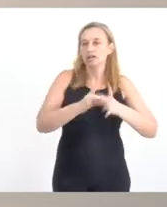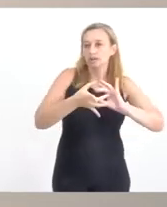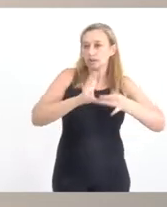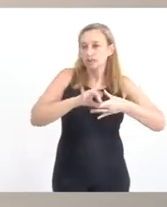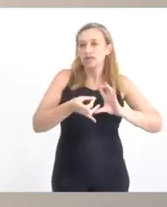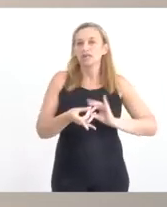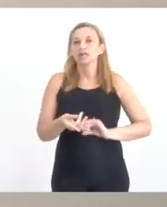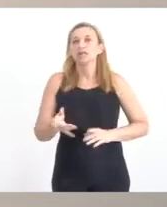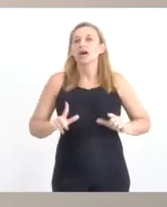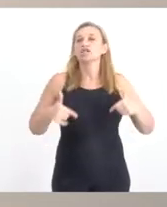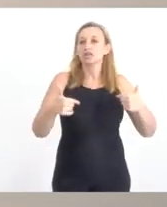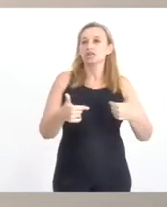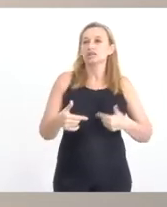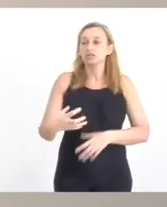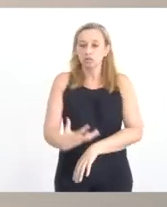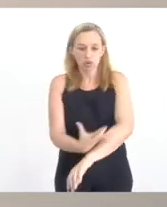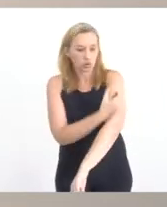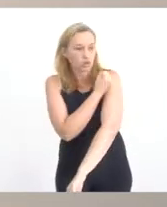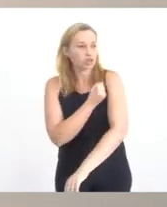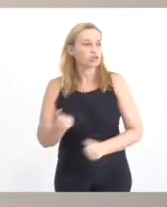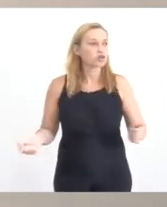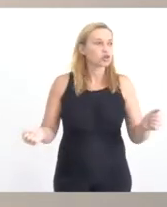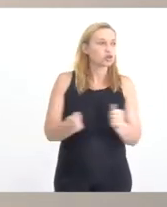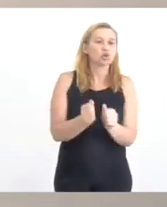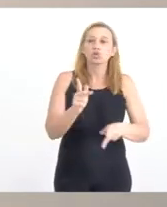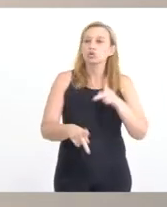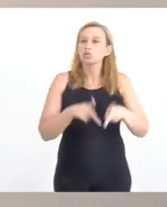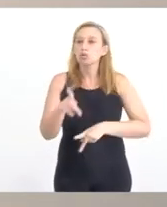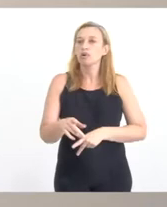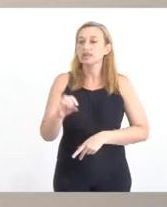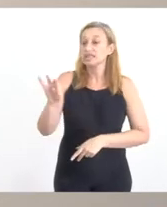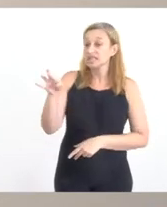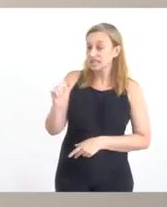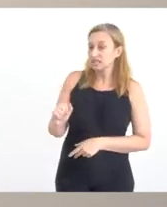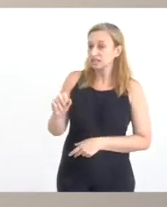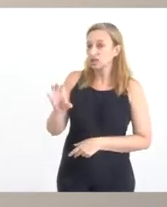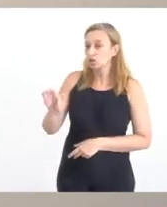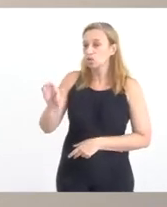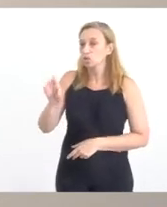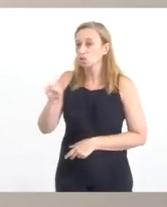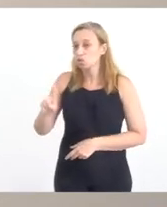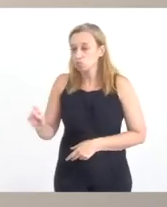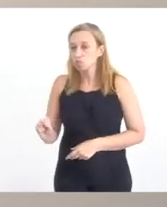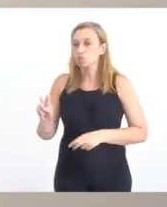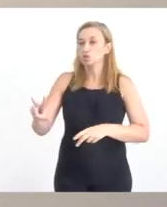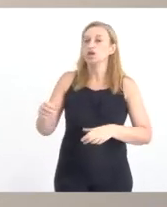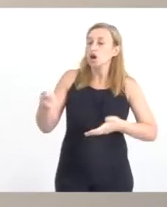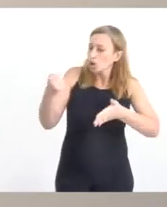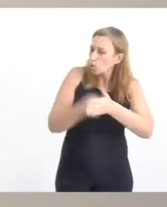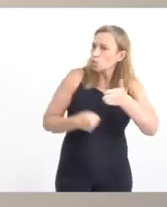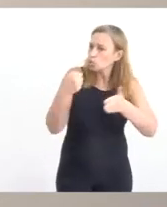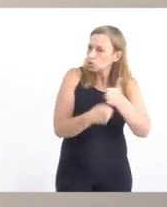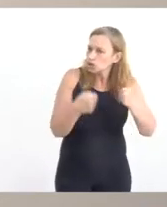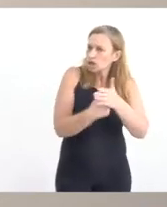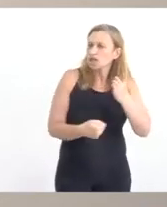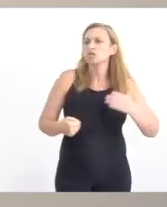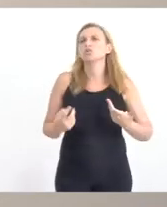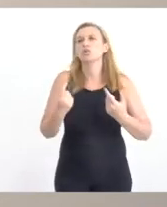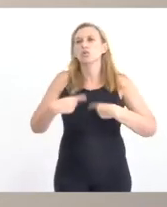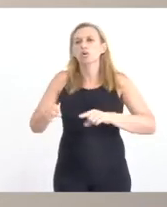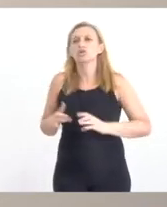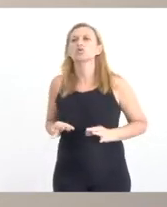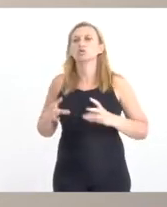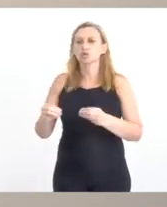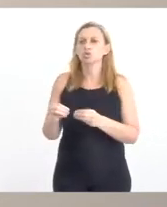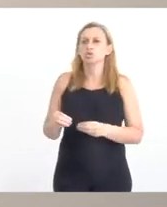cidade dos megaeventos nós estivemos juntos com a população de Santa Cruz lutando contra maior continuamos lutando contra mastero jica